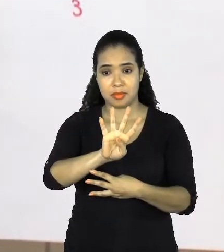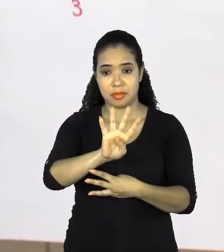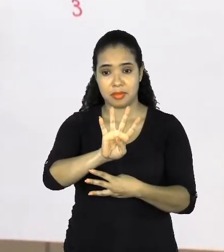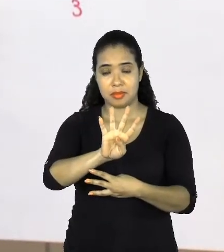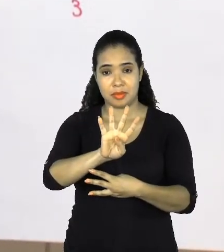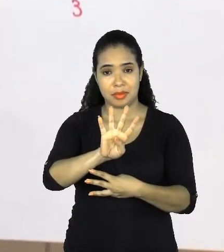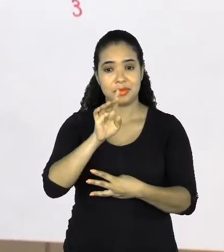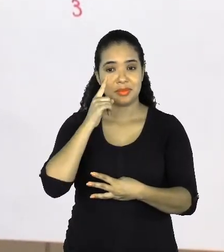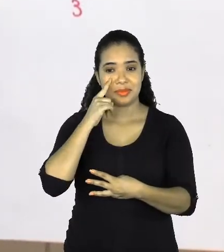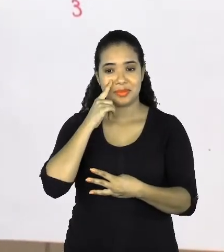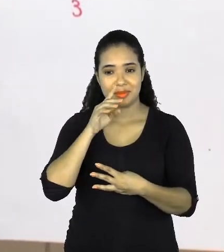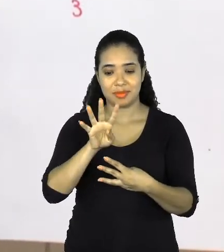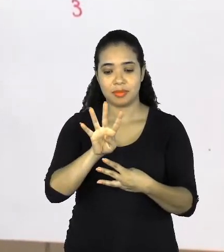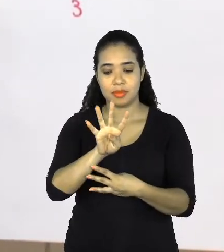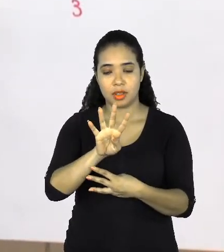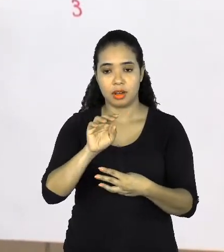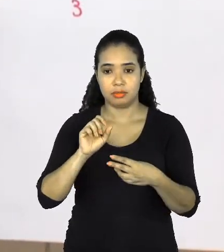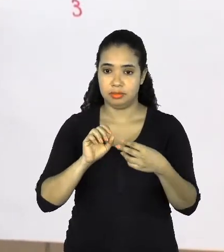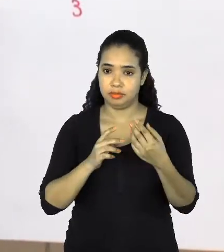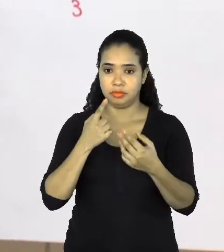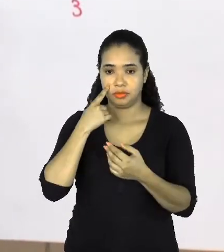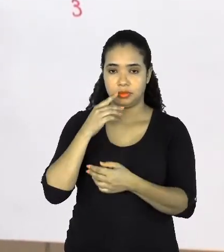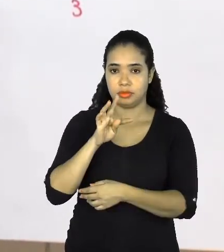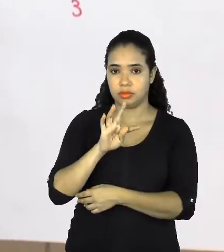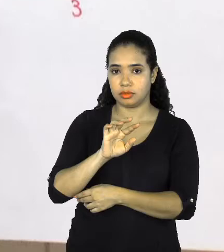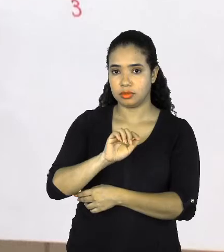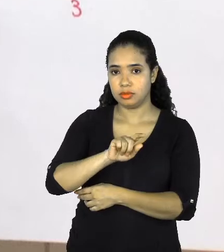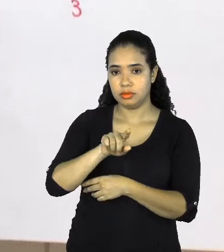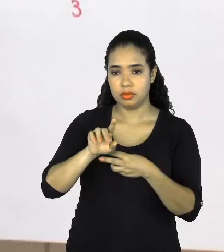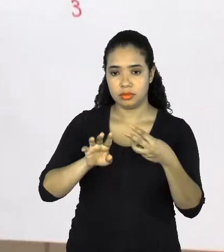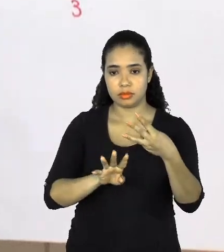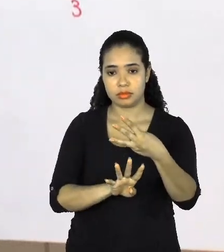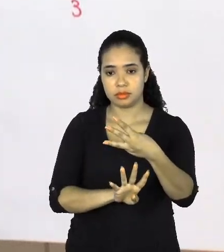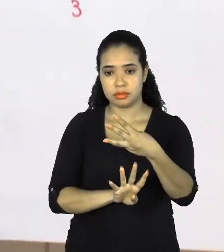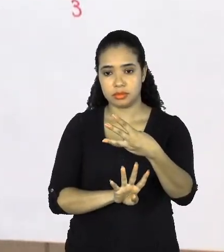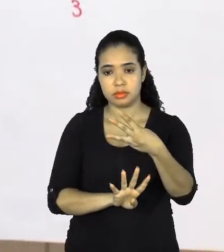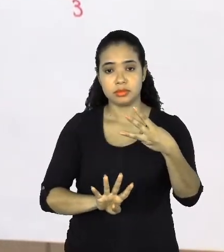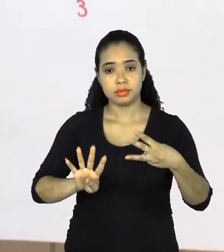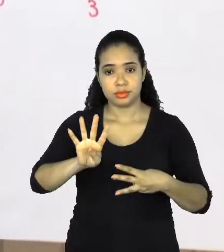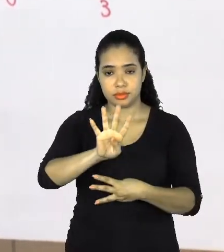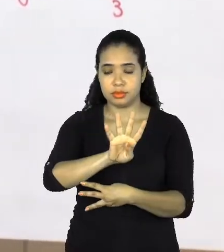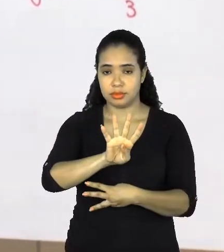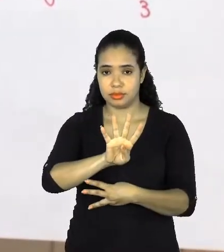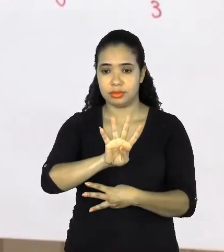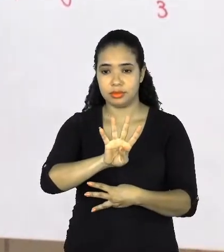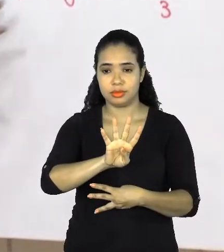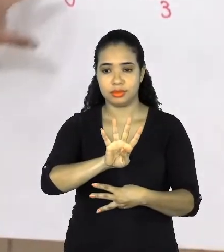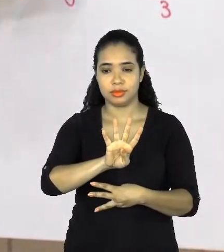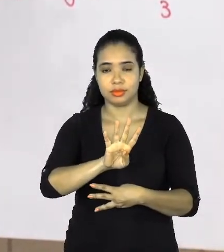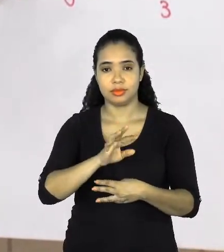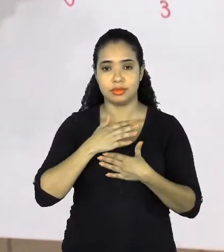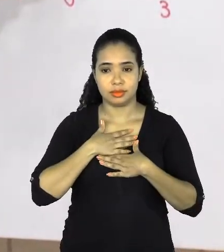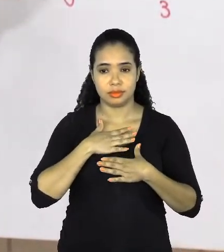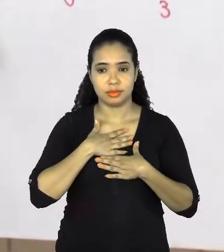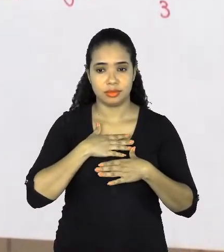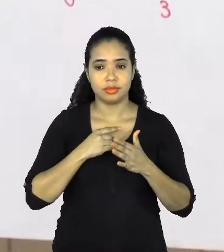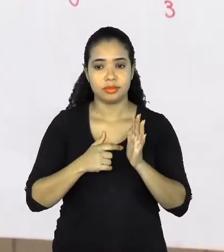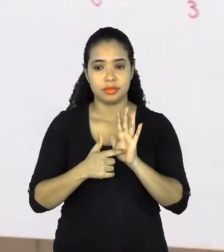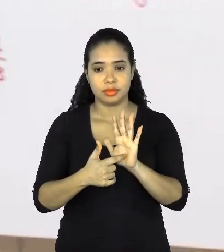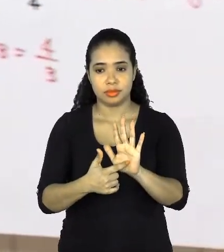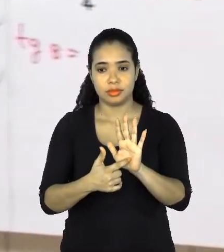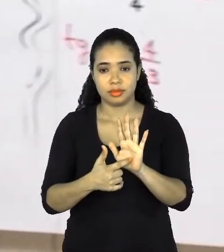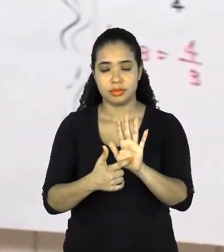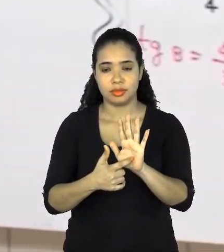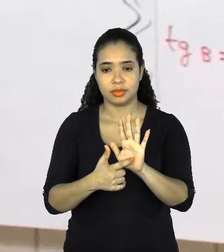de inversão. Expoente -1, não é isso? Tranquilo? Então, essa relação já foi demonstrada, essa